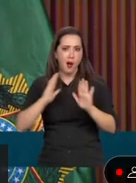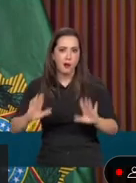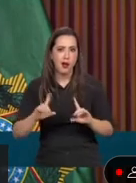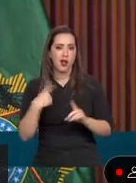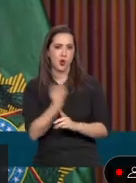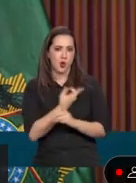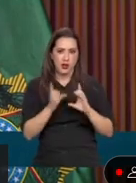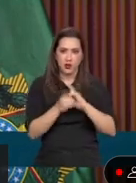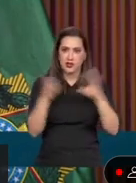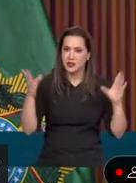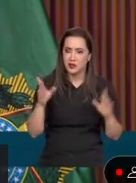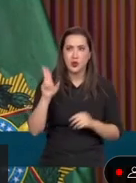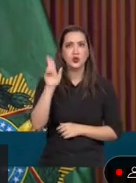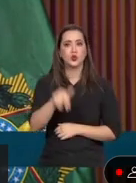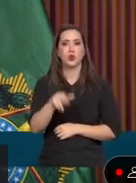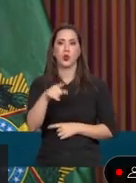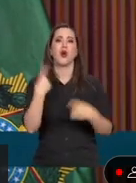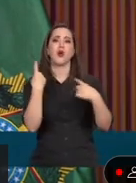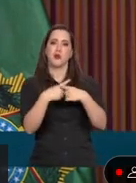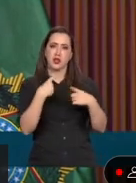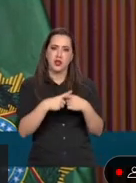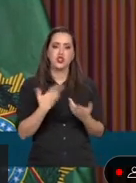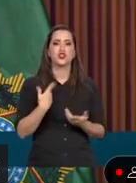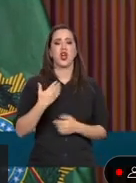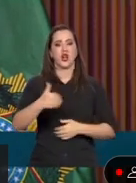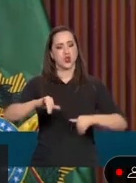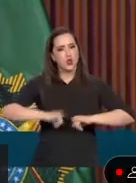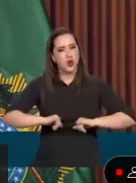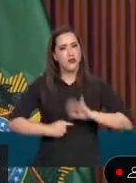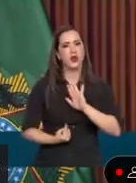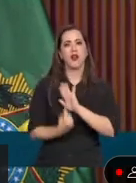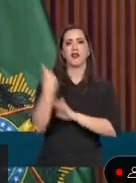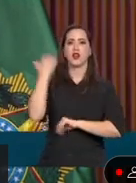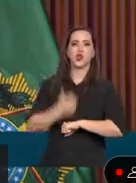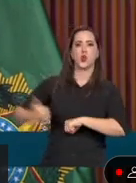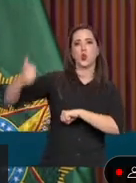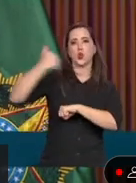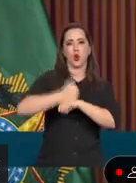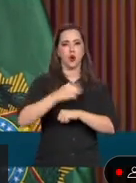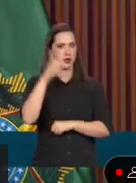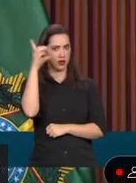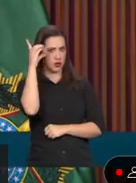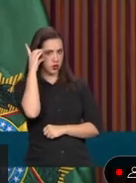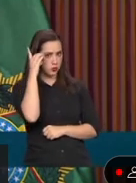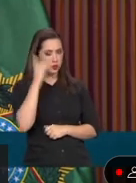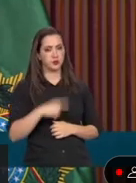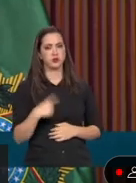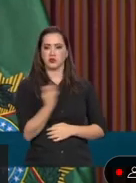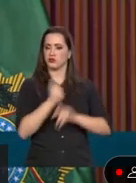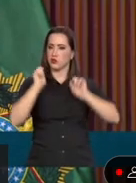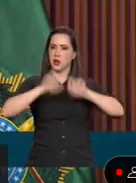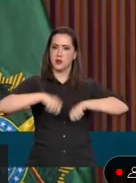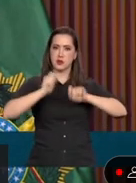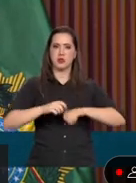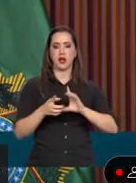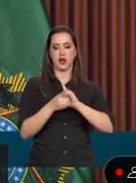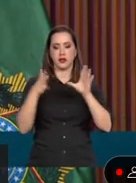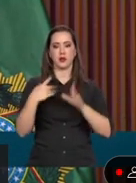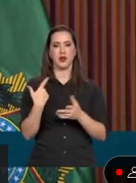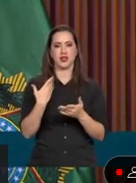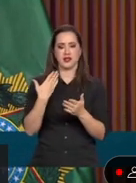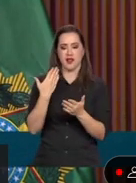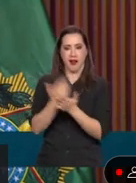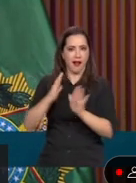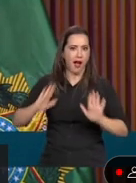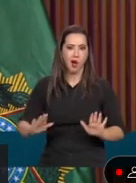tanto sofreu já com o golpe da presidenta Dilma. Nós não vamos permitir que a democracia escape das nossas